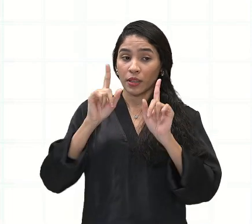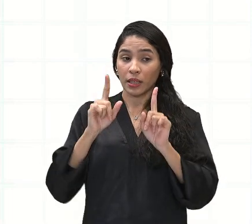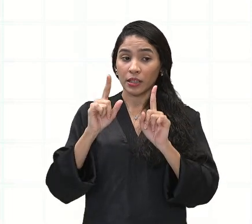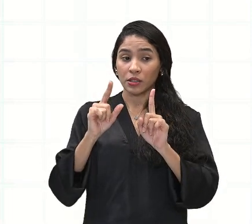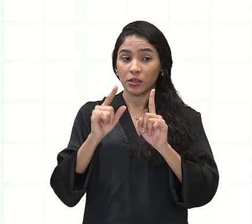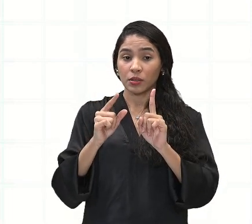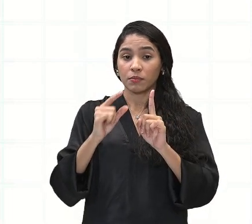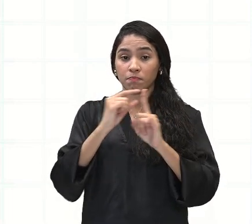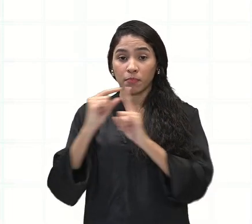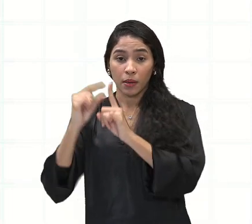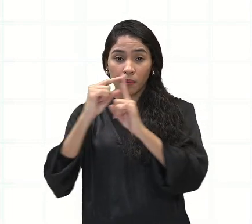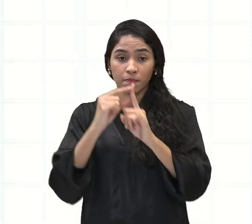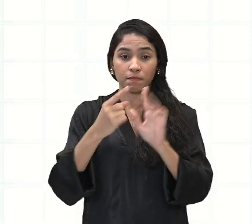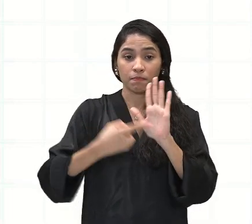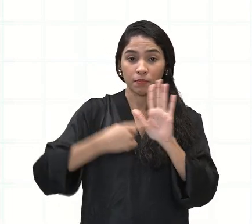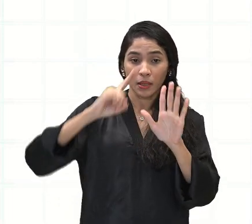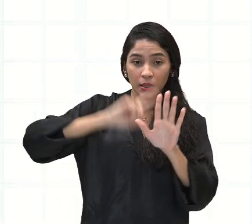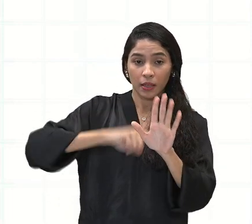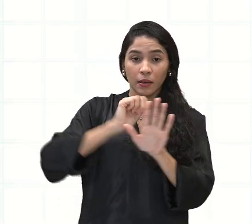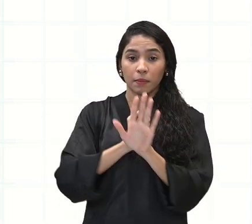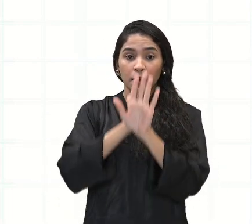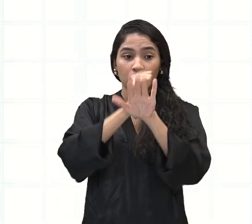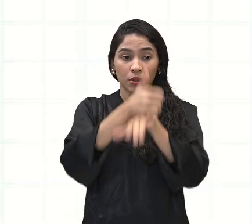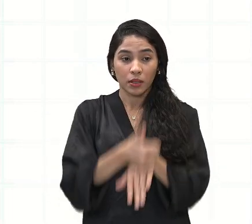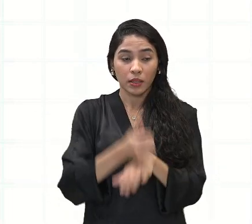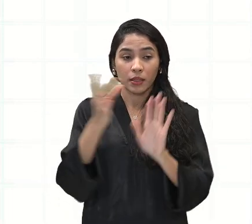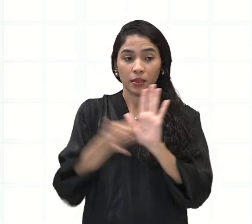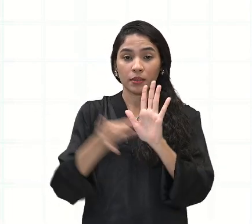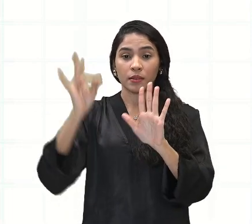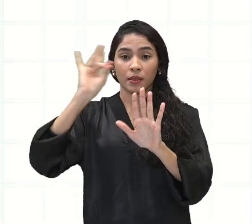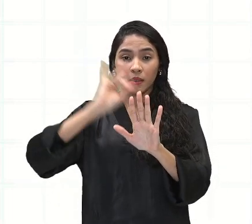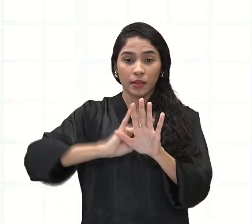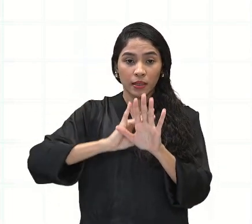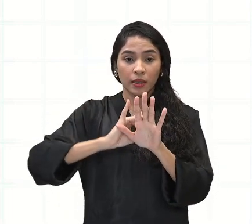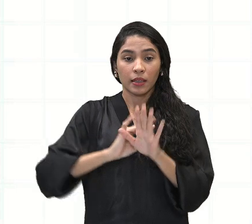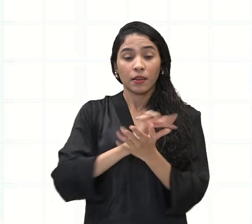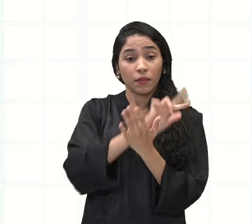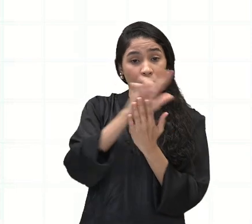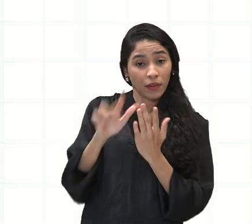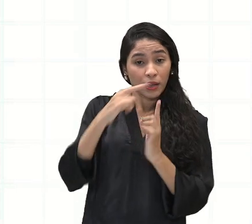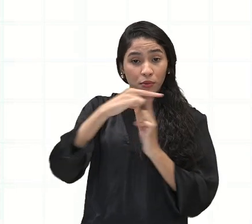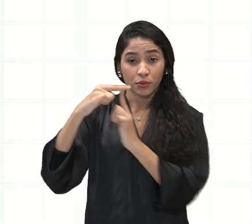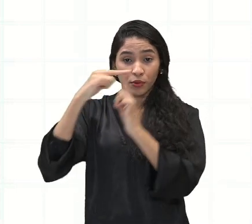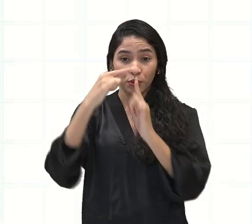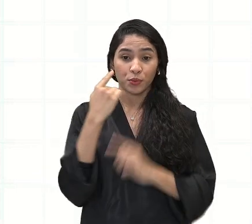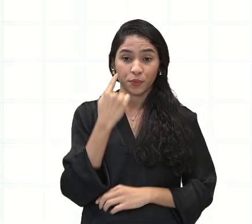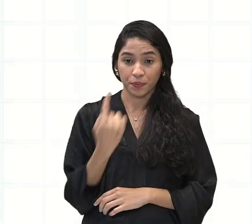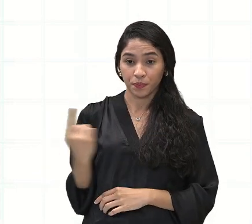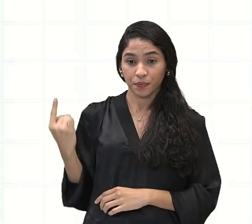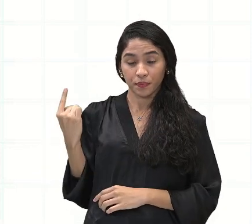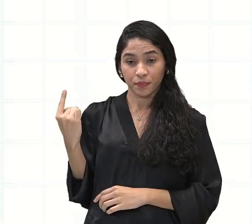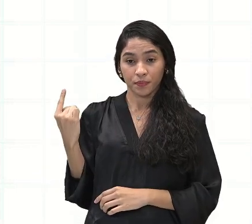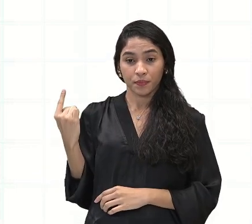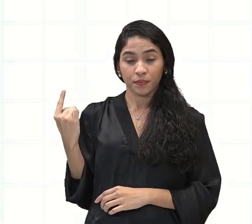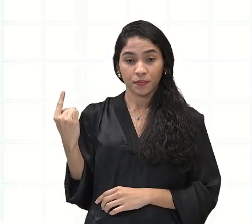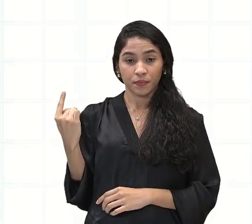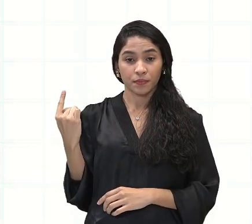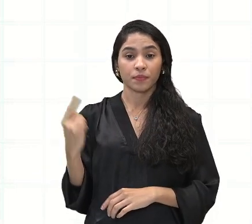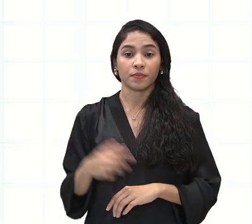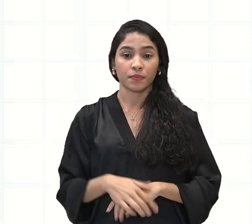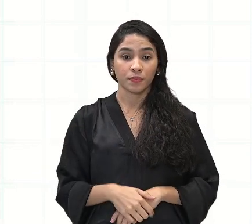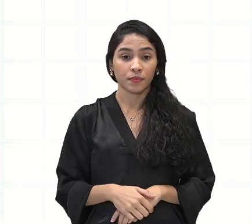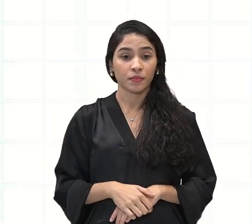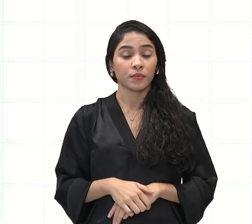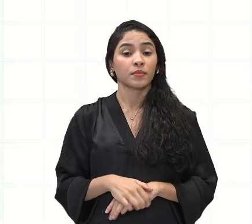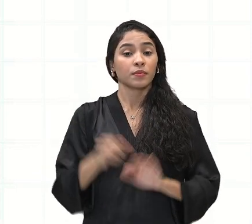palavras, inclui a metáfora, metonímia, catacrese, sinestesia, antonomásia, perífrase, e entre outros, a gente vai fazer um recorte também disso.